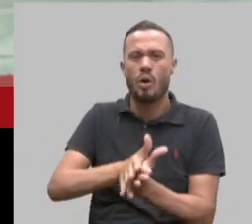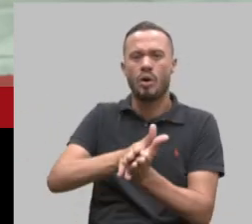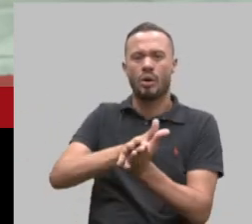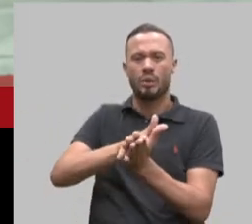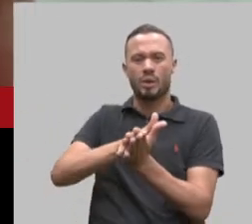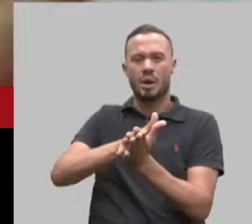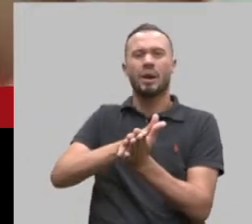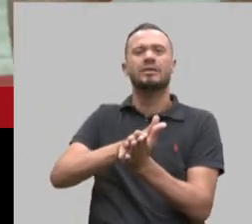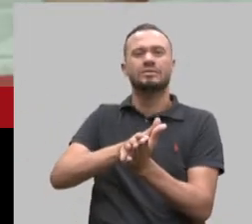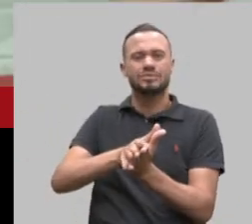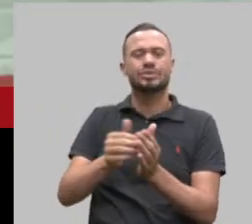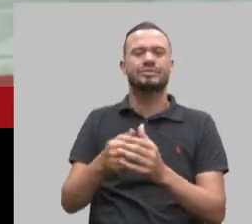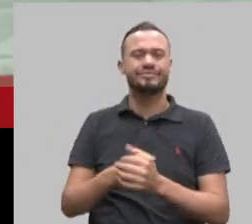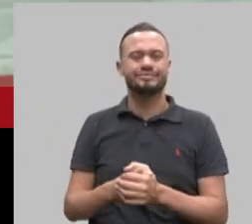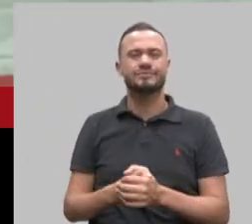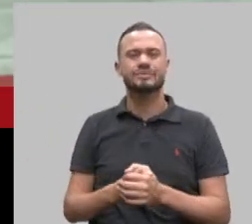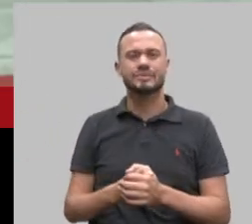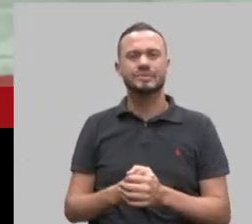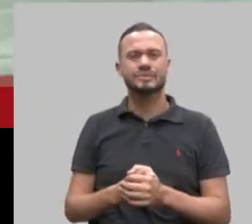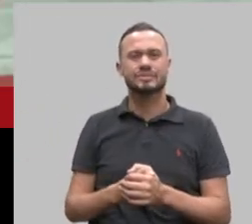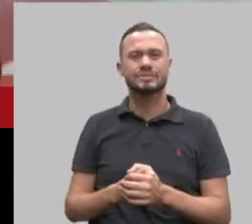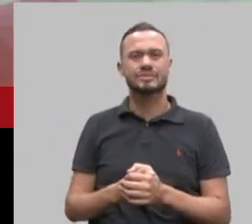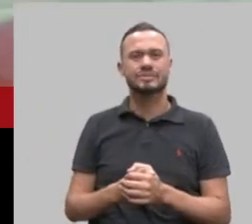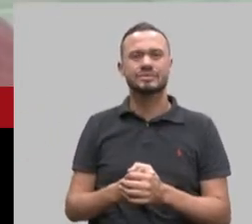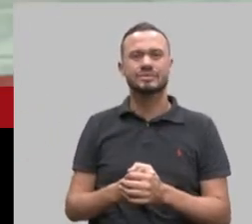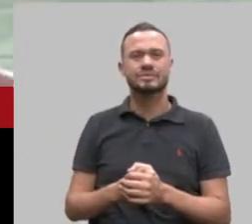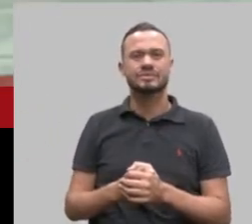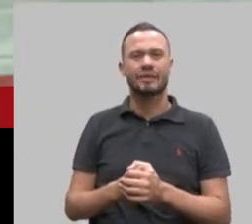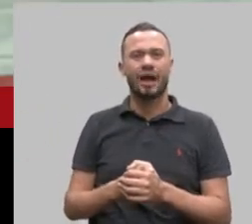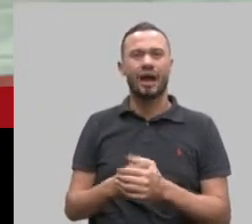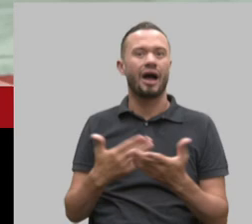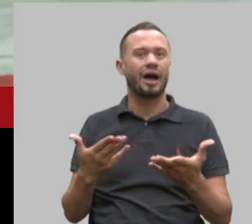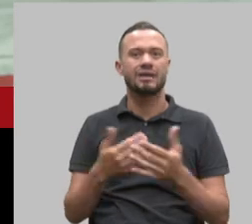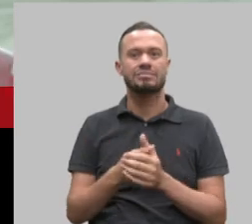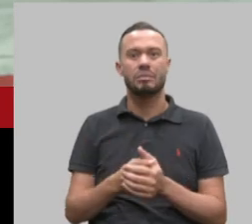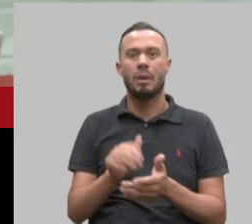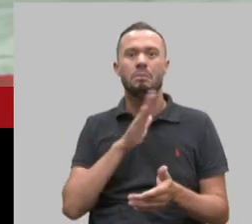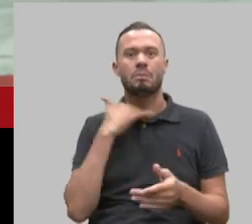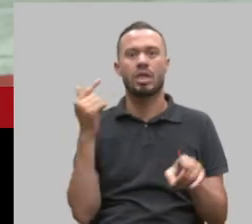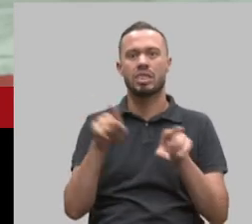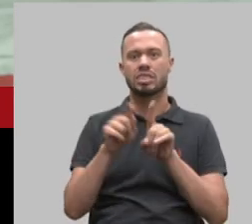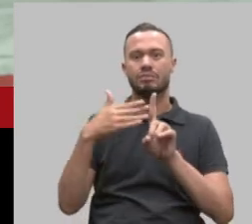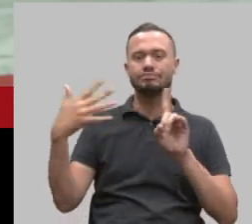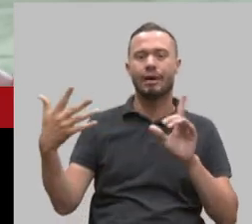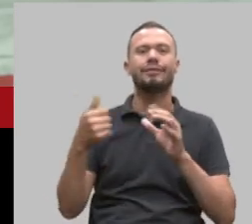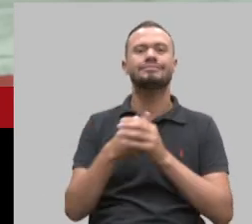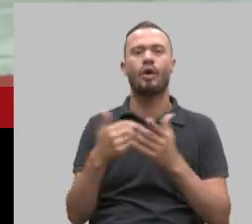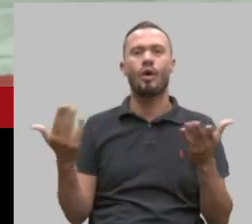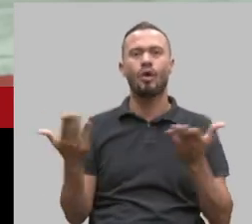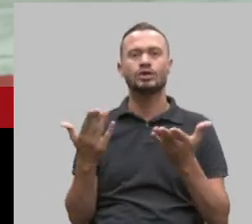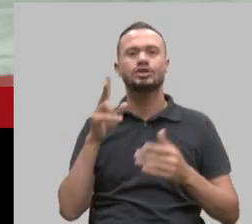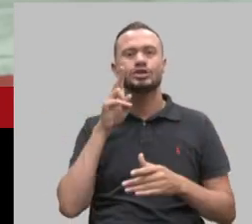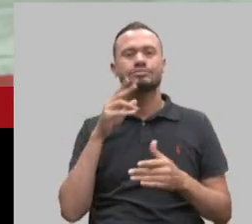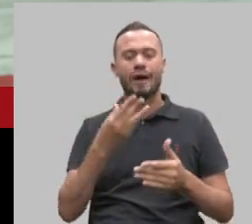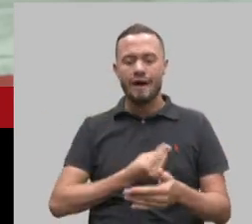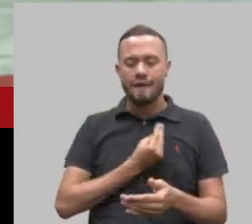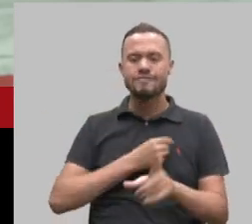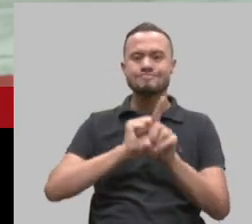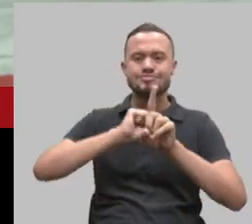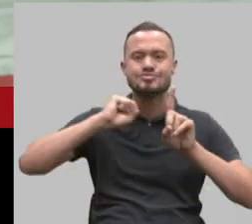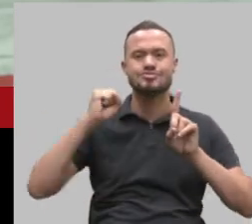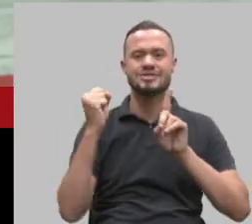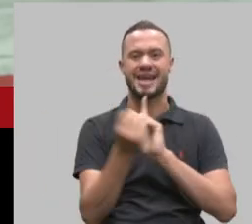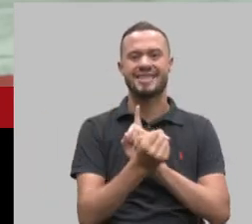de uma forma assim são e às vezes até mesmo mortos hoje a gente vive numa sociedade que a cada